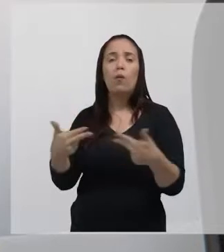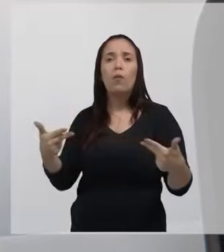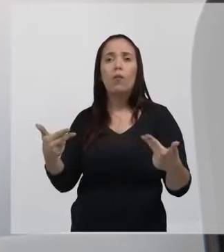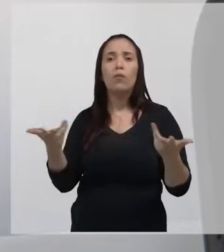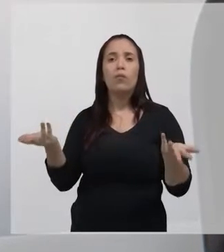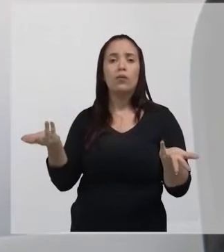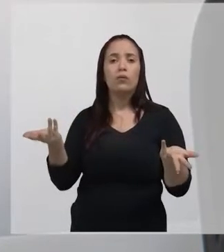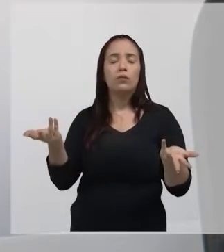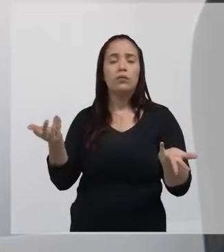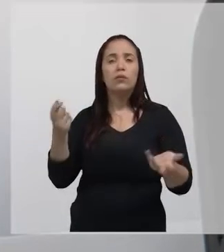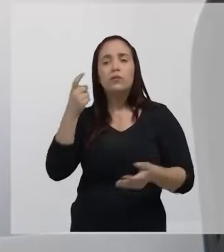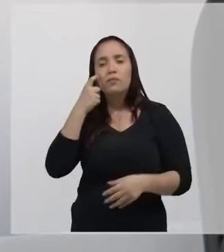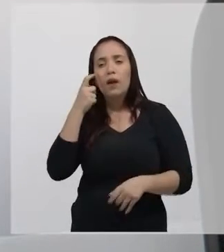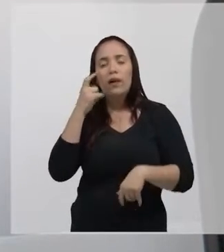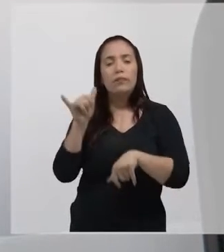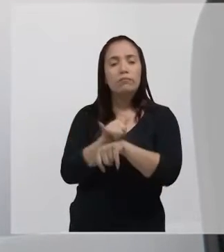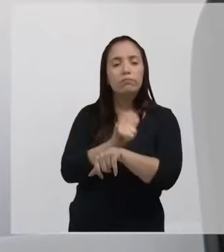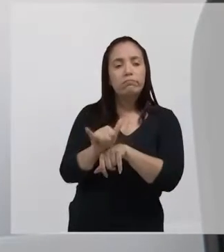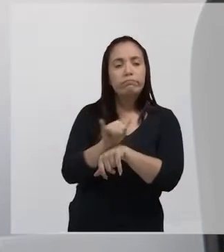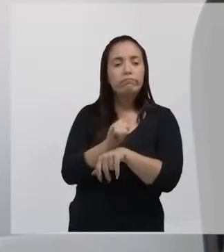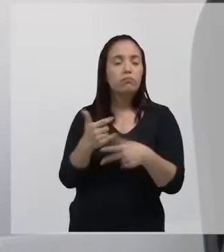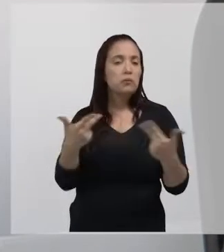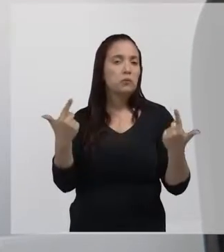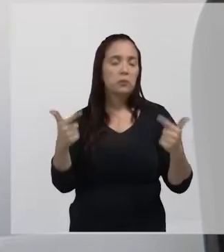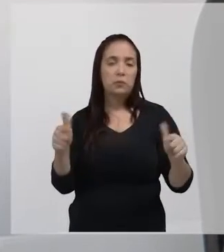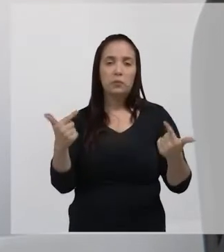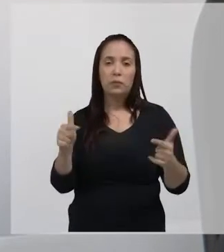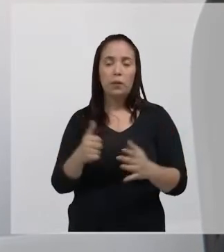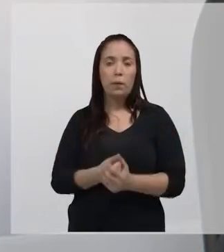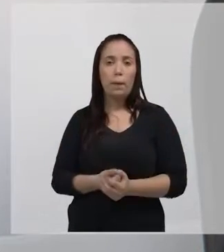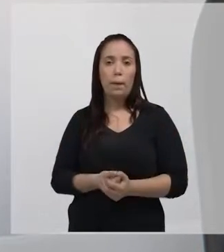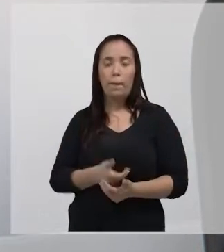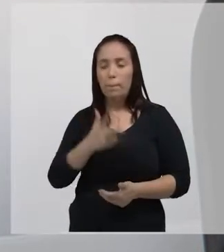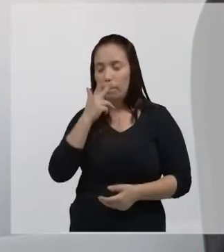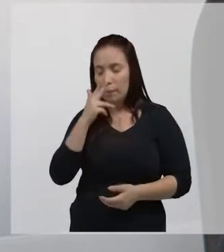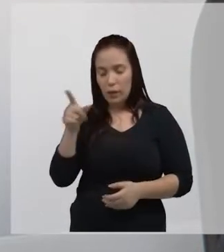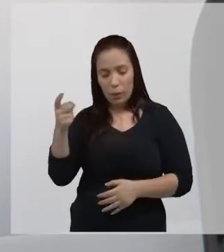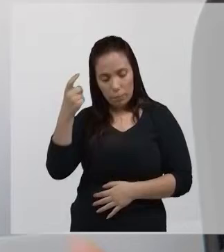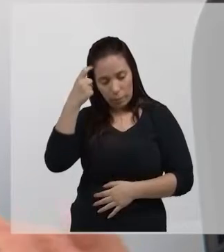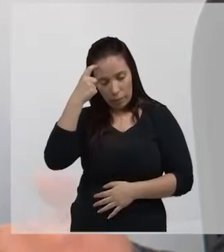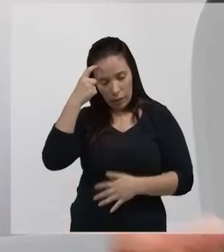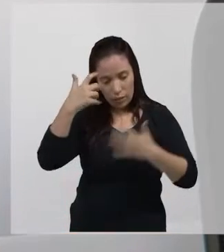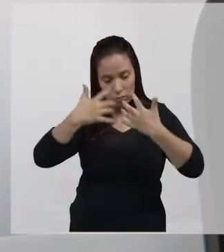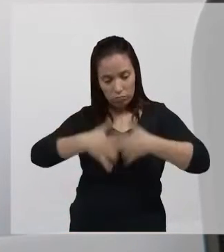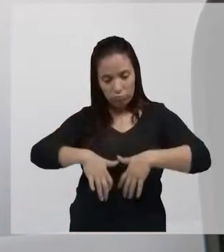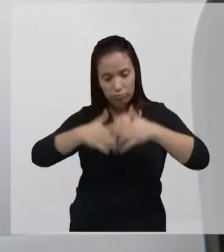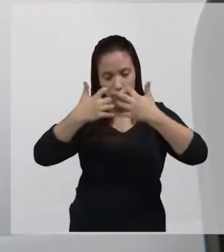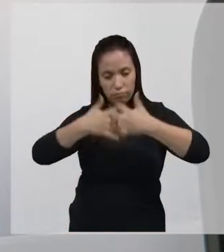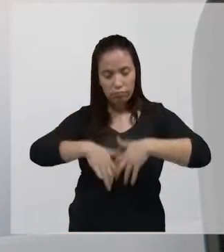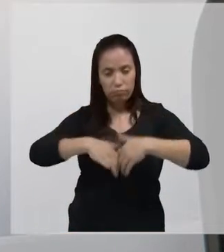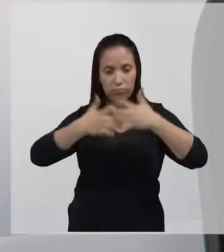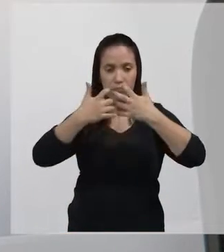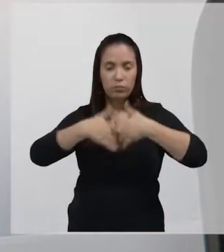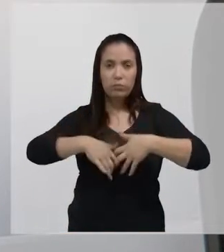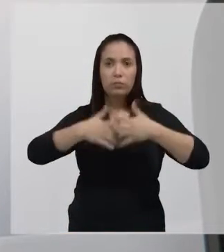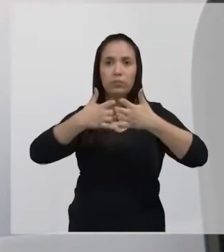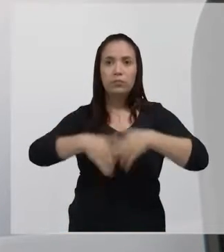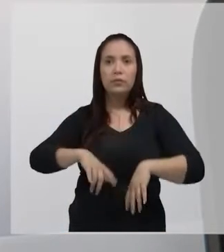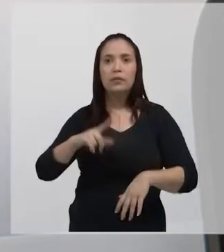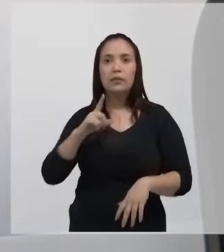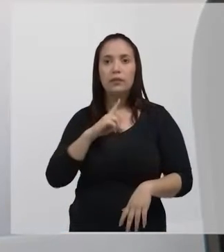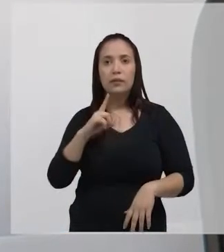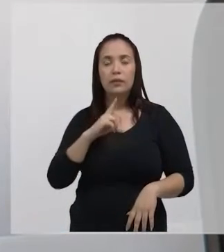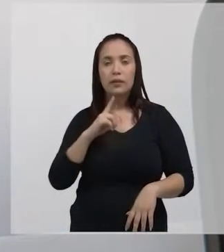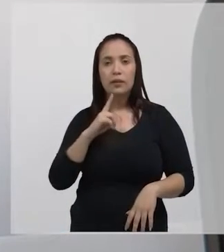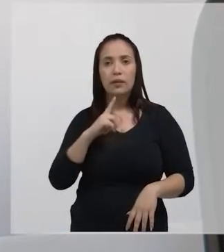tranquilizar, vamos tentar ver aqui como é que a gente vai encontrar a saída. Eu acho que ele fala consigo mesmo o tempo todo e isso cria na pessoa